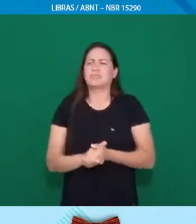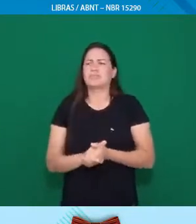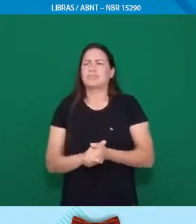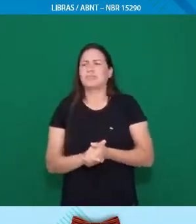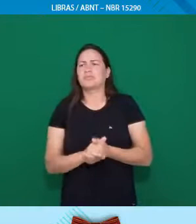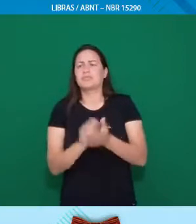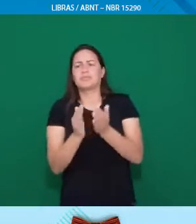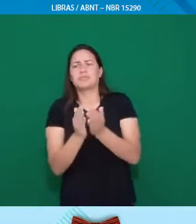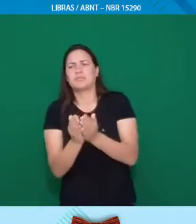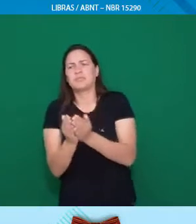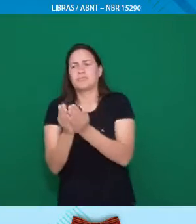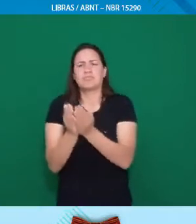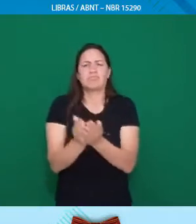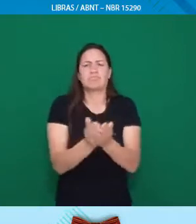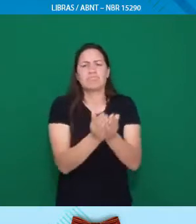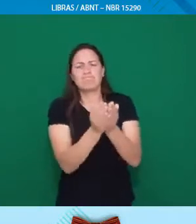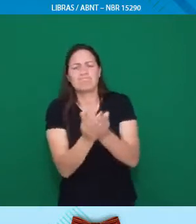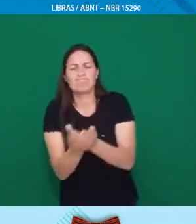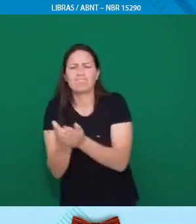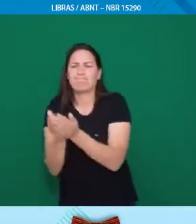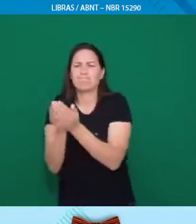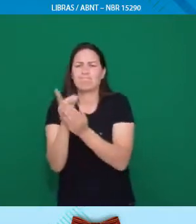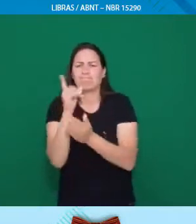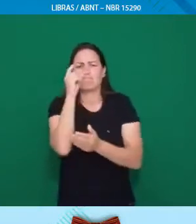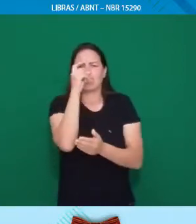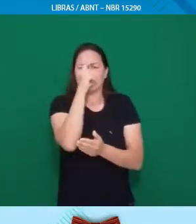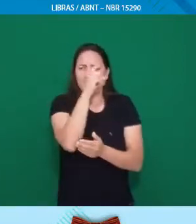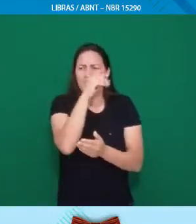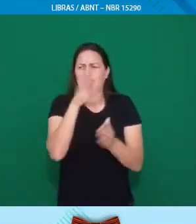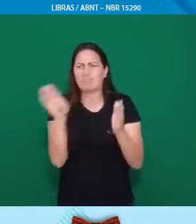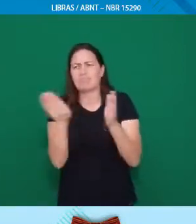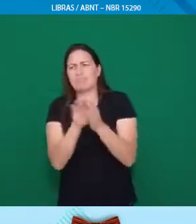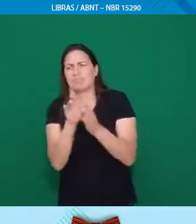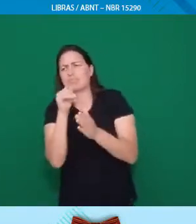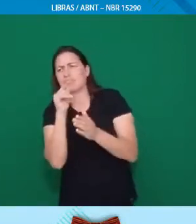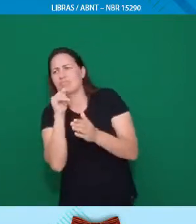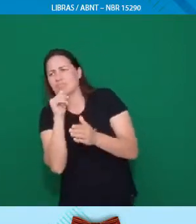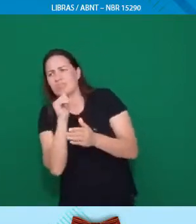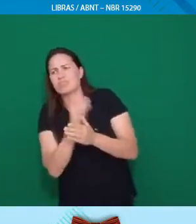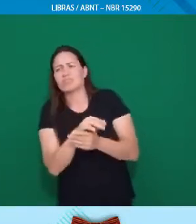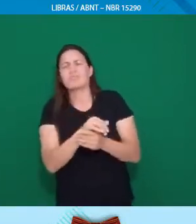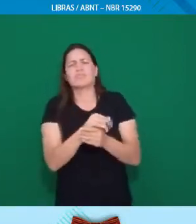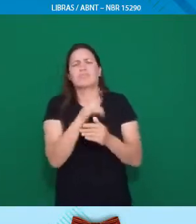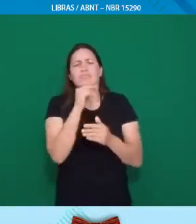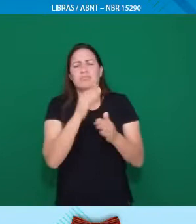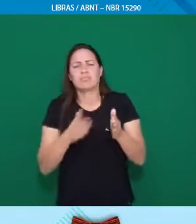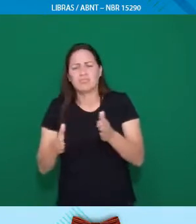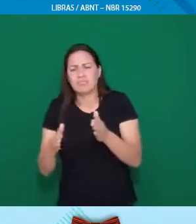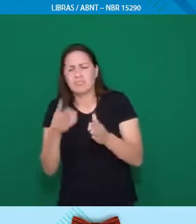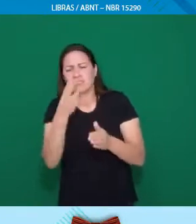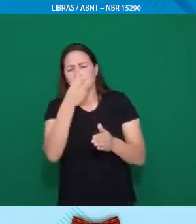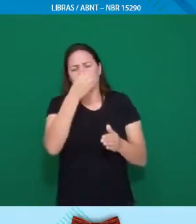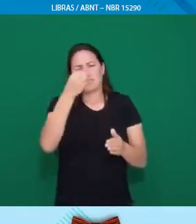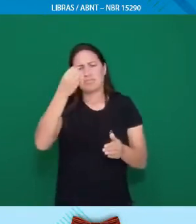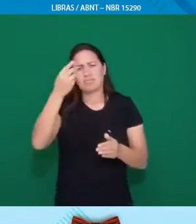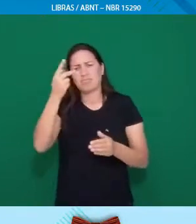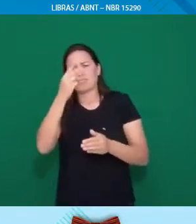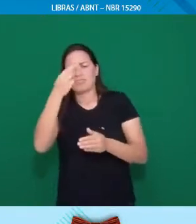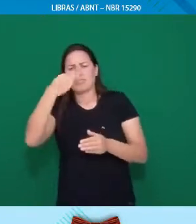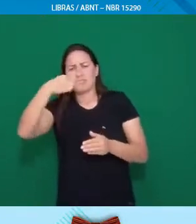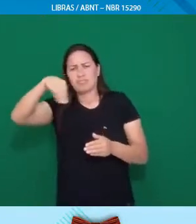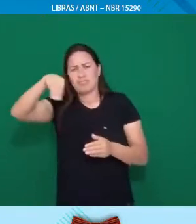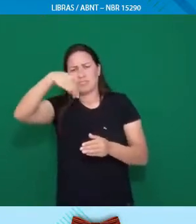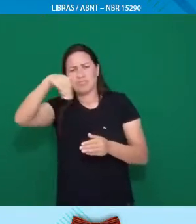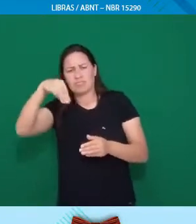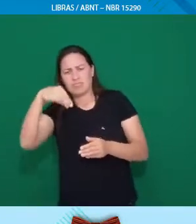e o barco pequeno a complicação tá chegar na água até chegar lá no Rio os 300 metros até chegar lá